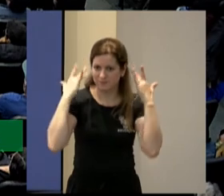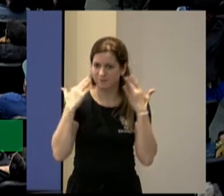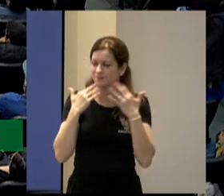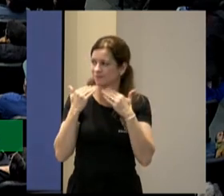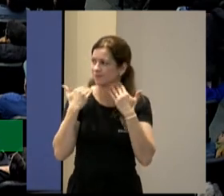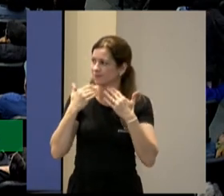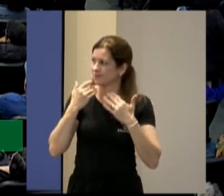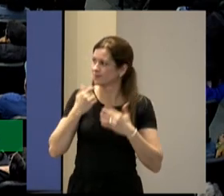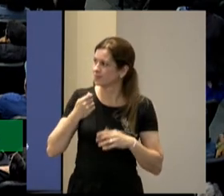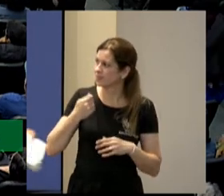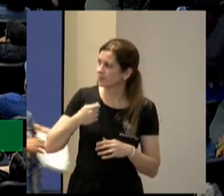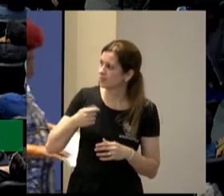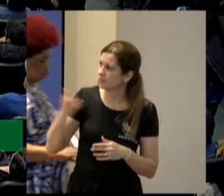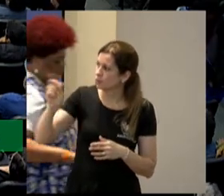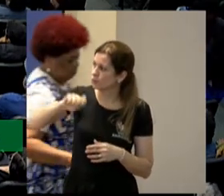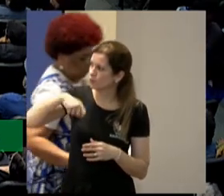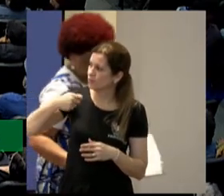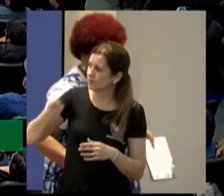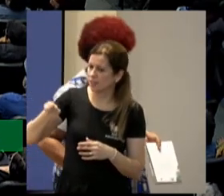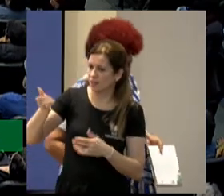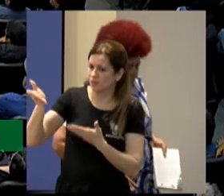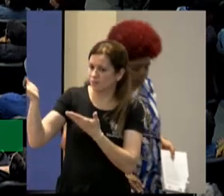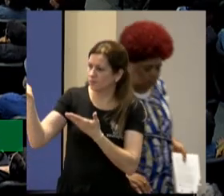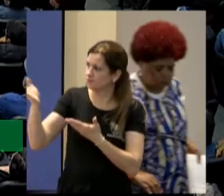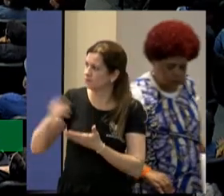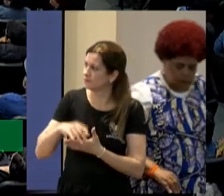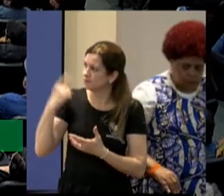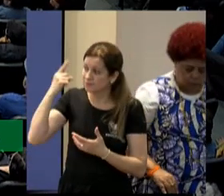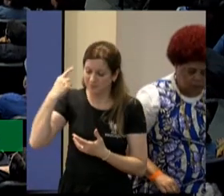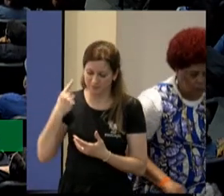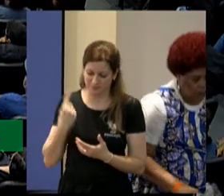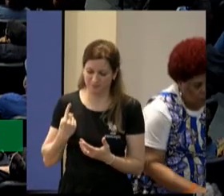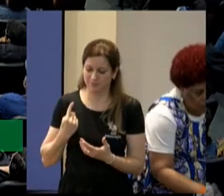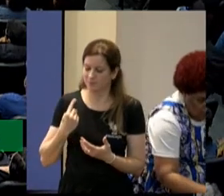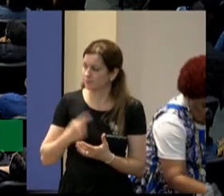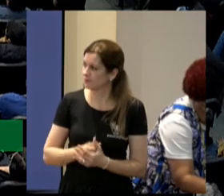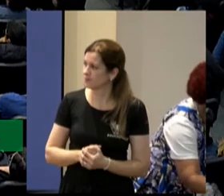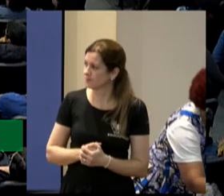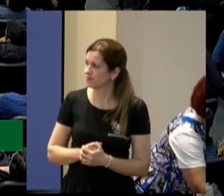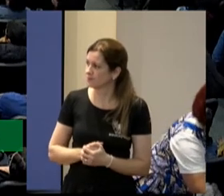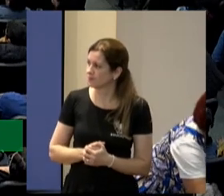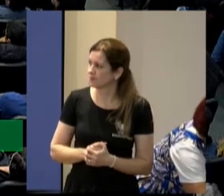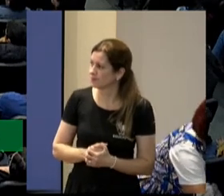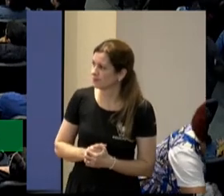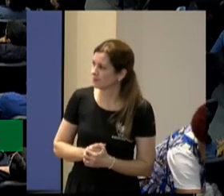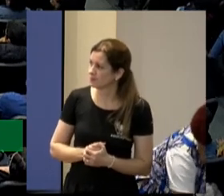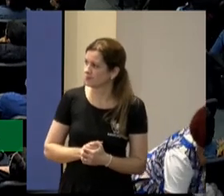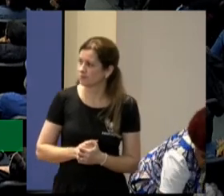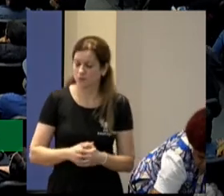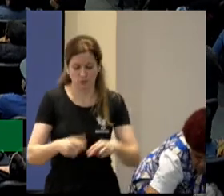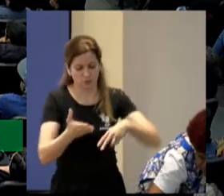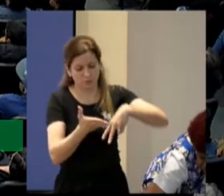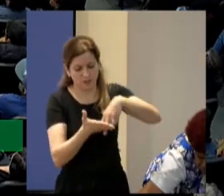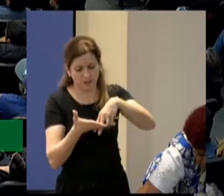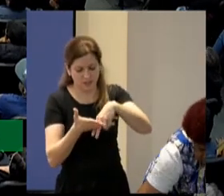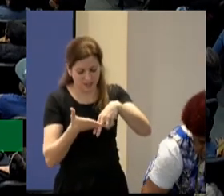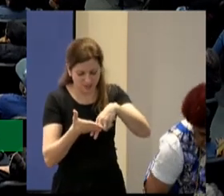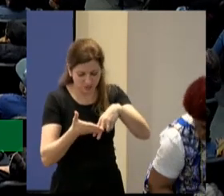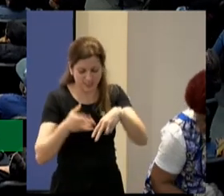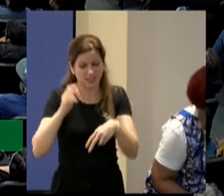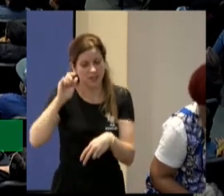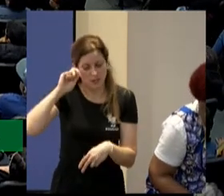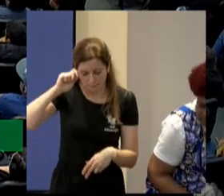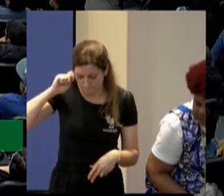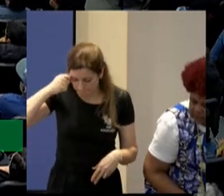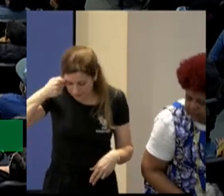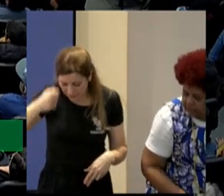o meu sinal em Libras é assim, estou vestida com uma calça preta,